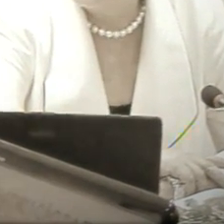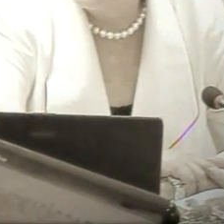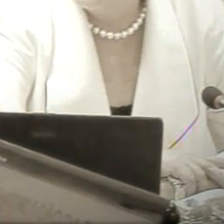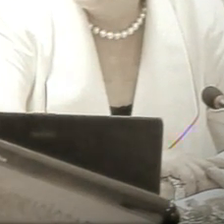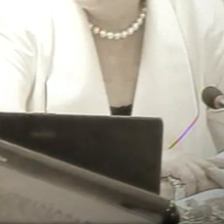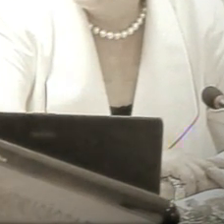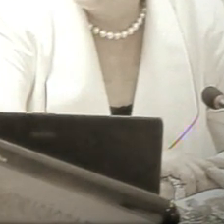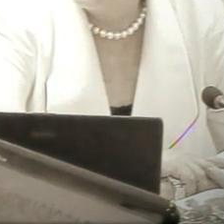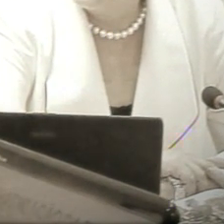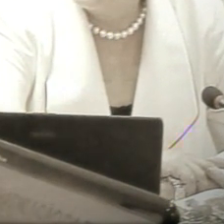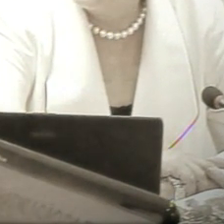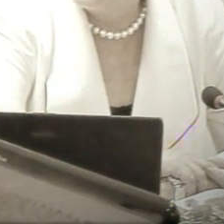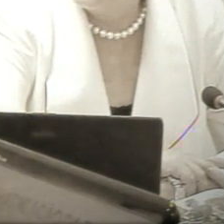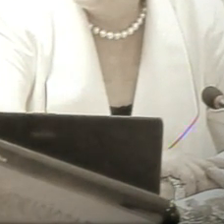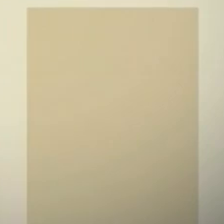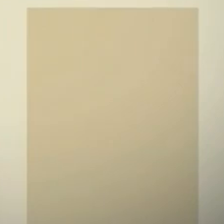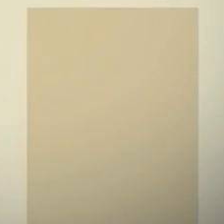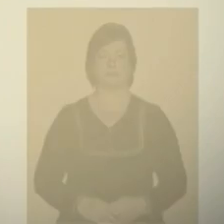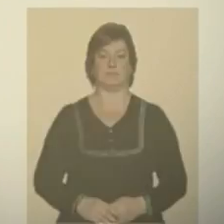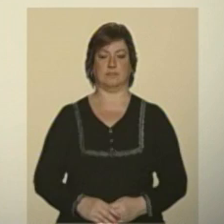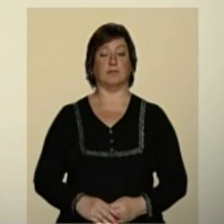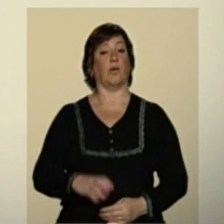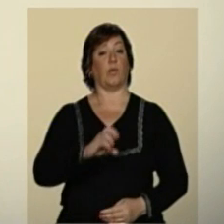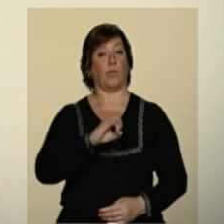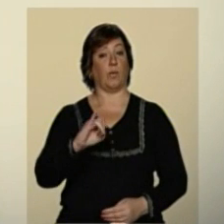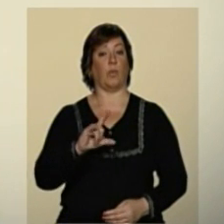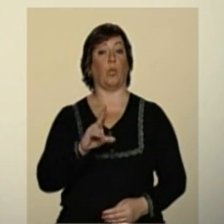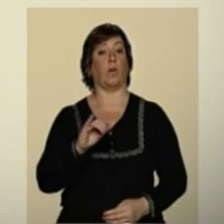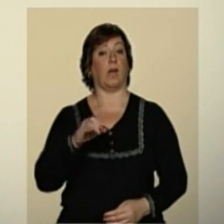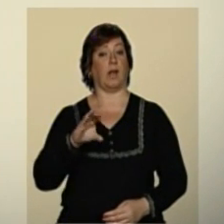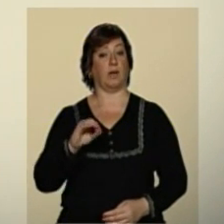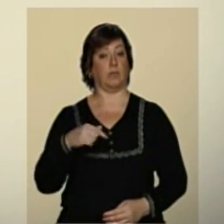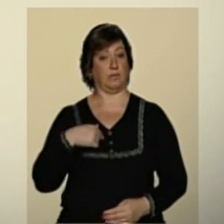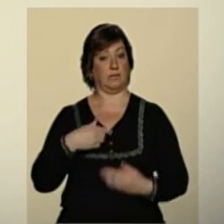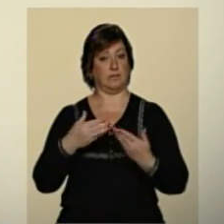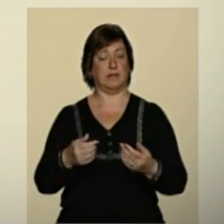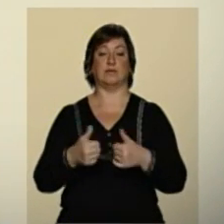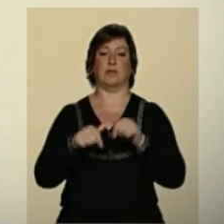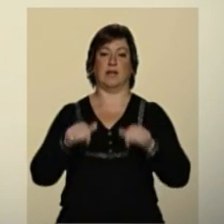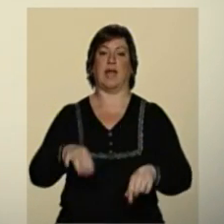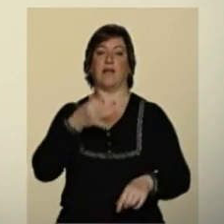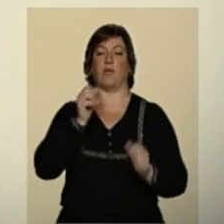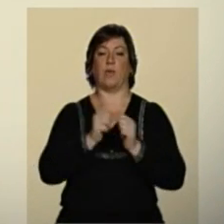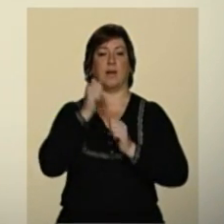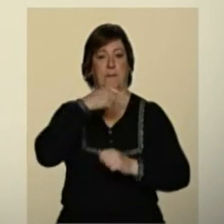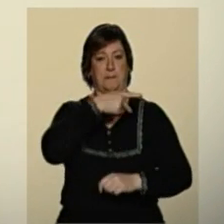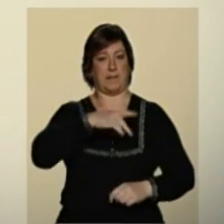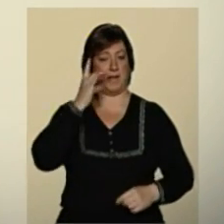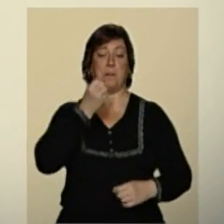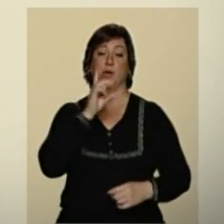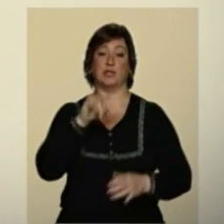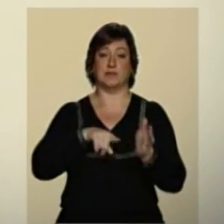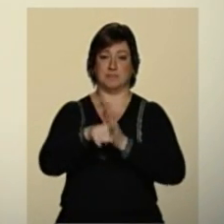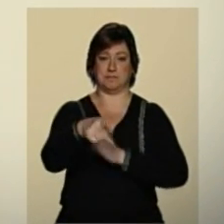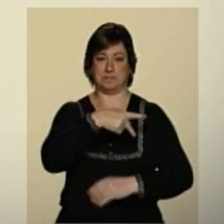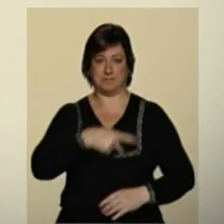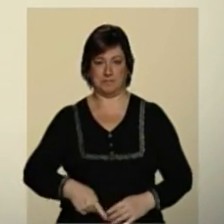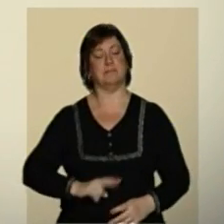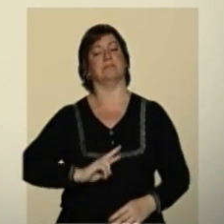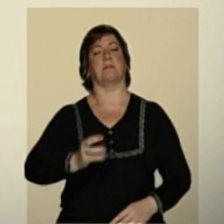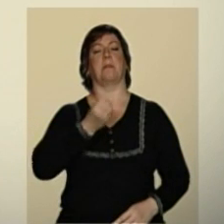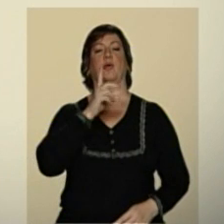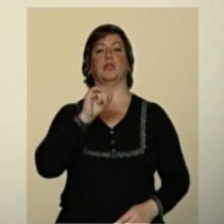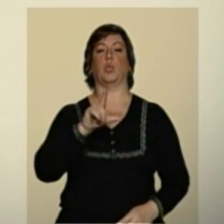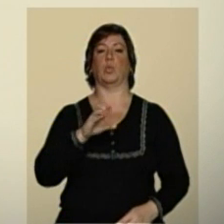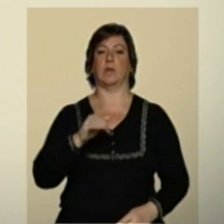café com a Presidenta Olá eu sou Luciano estou aqui para o café com a presidenta Dilma Bom dia presidenta Bom dia